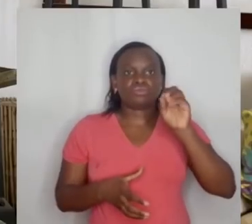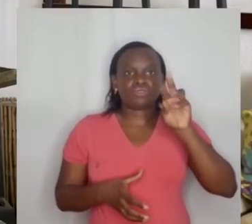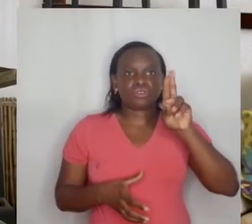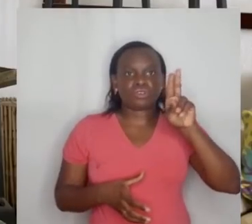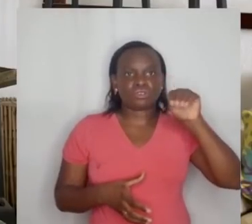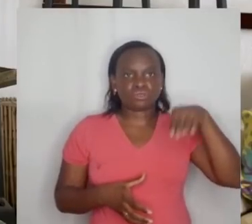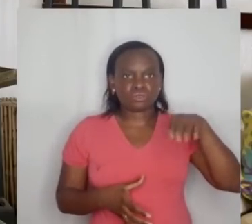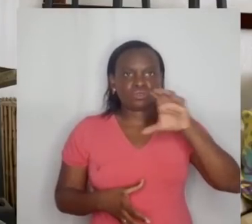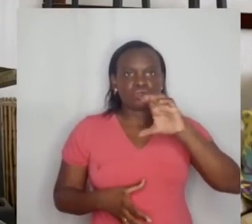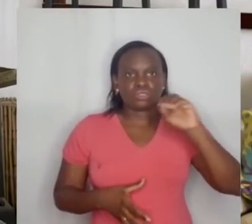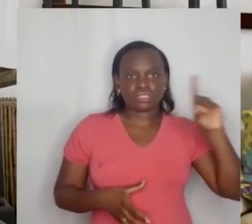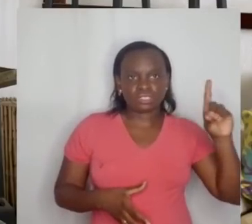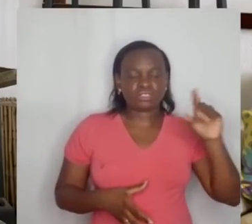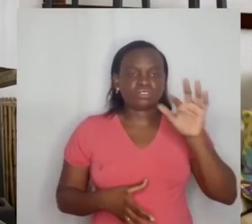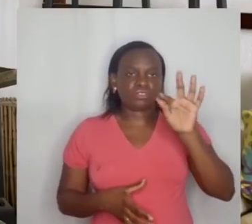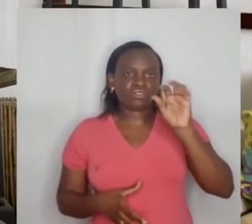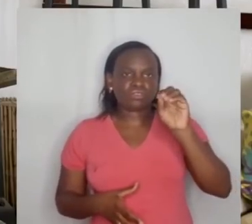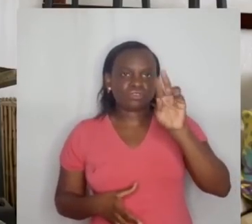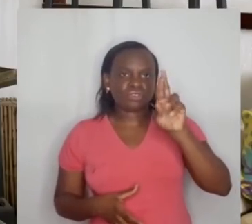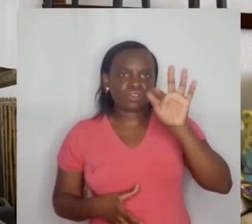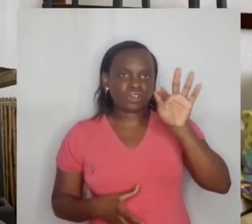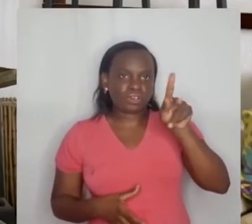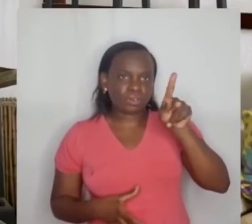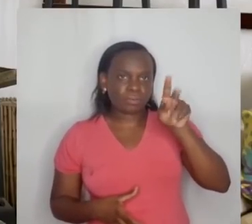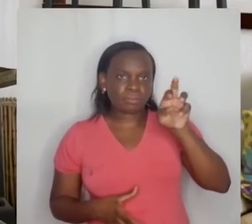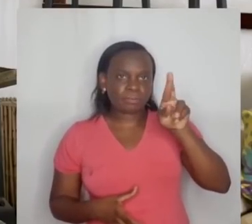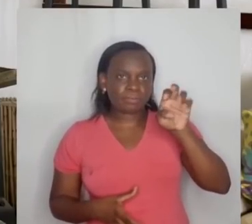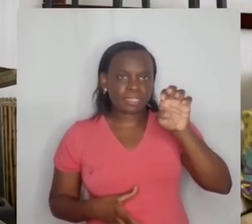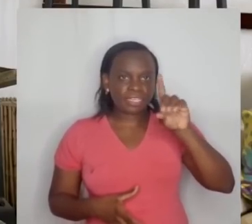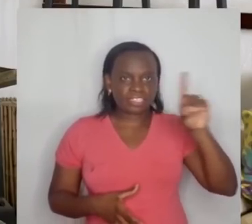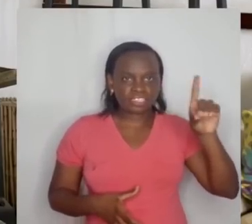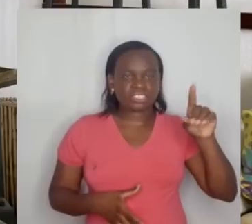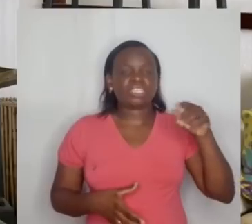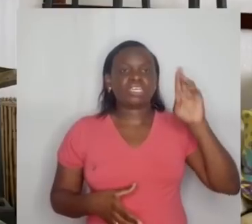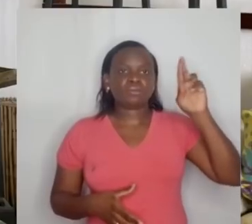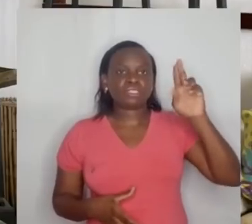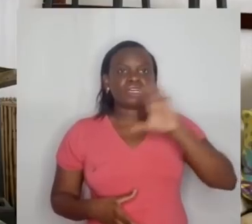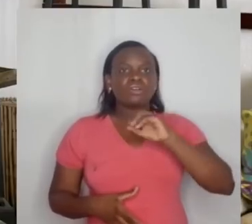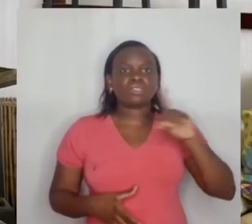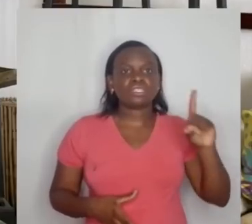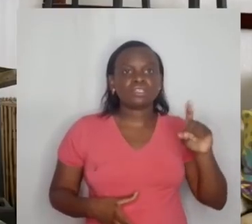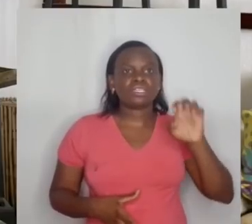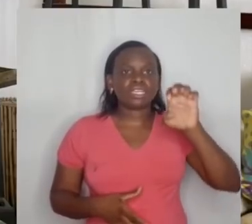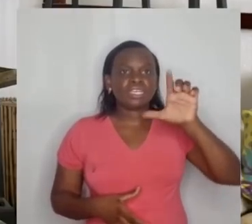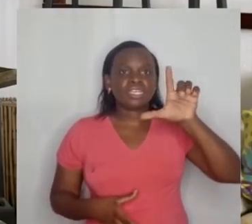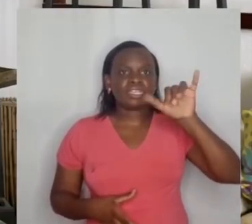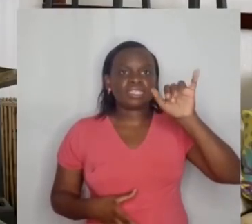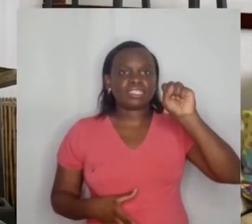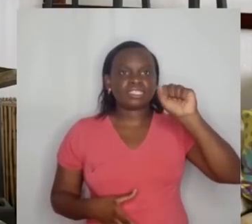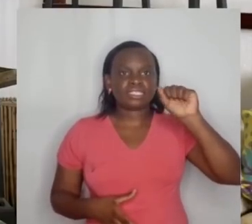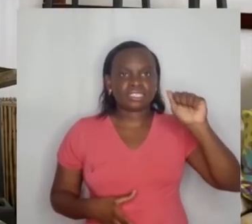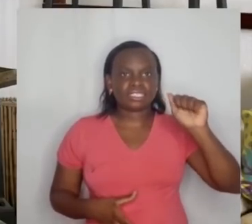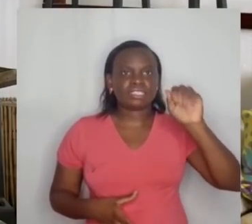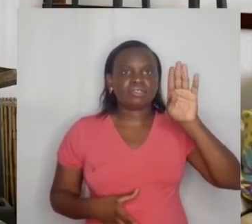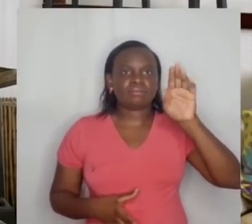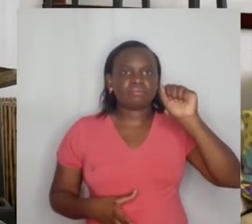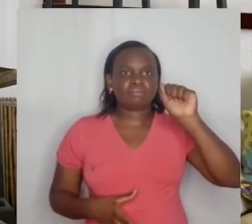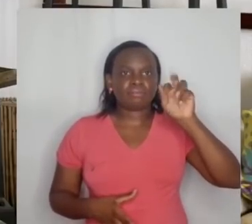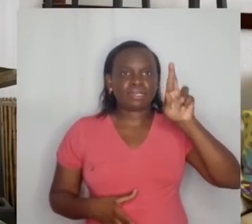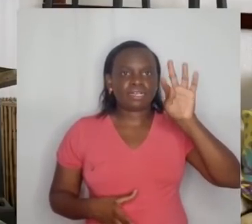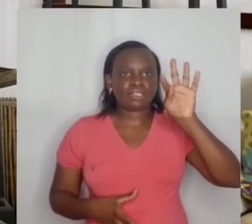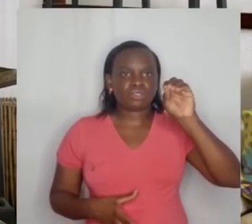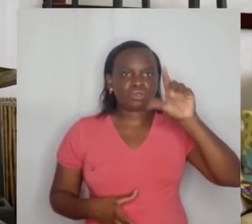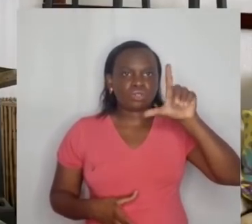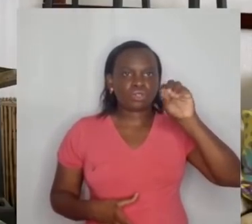de Coordenadores, o FORPRED, na pessoa de sua coordenadora, Elisa Bartolozzi